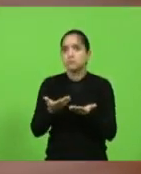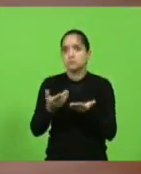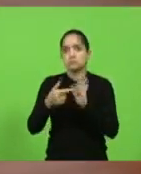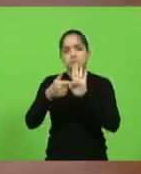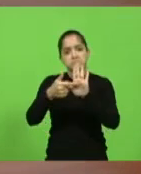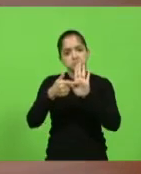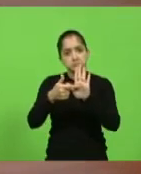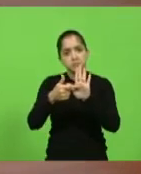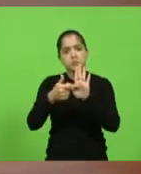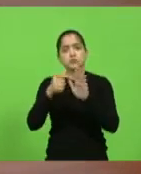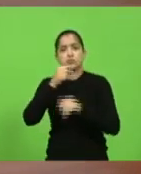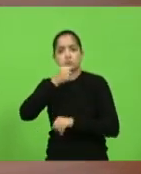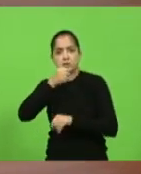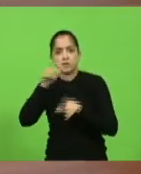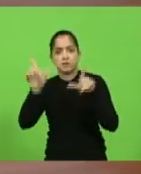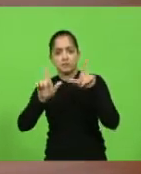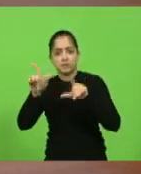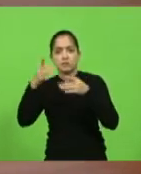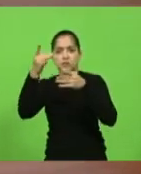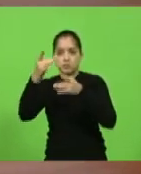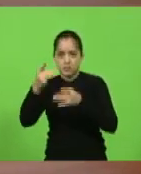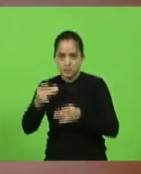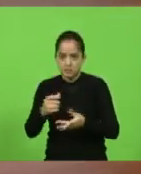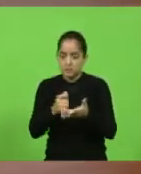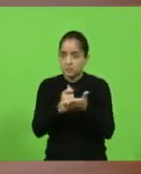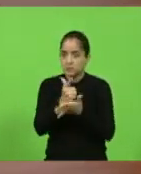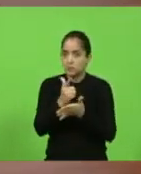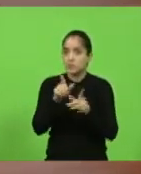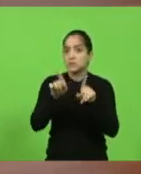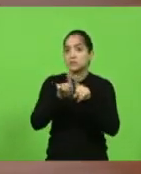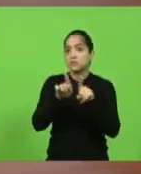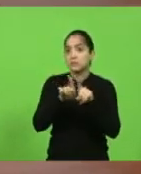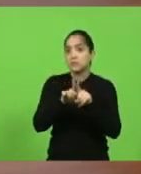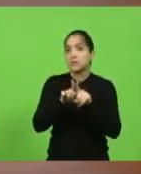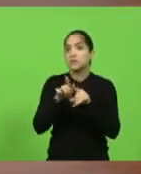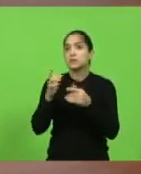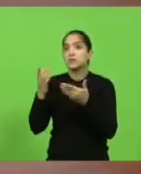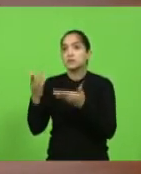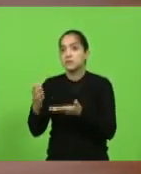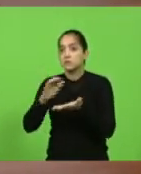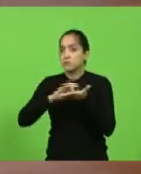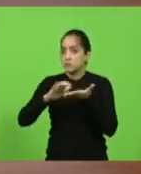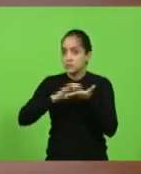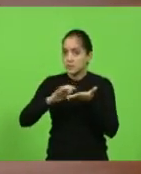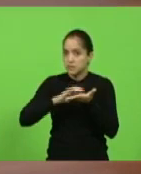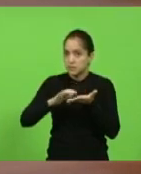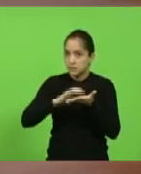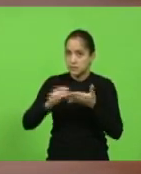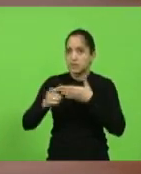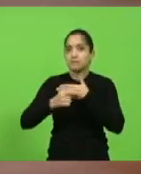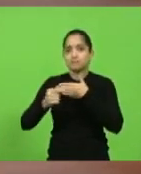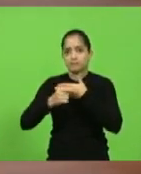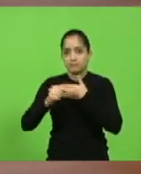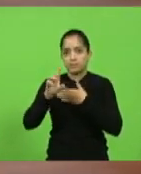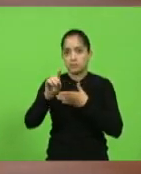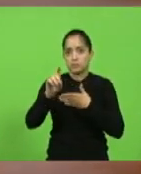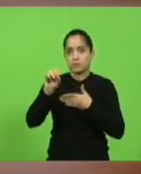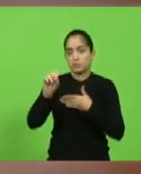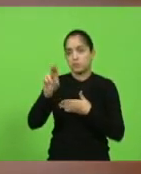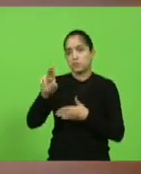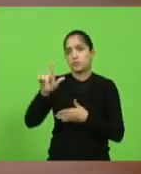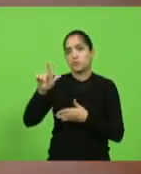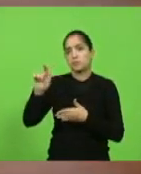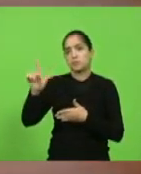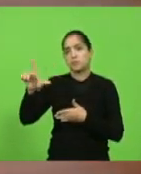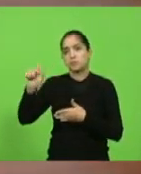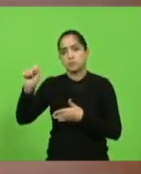públicas e entrevistas sobre os detalhes da compra. Teve também o envolvimento do secretário de Estado da Casa Civil, senhor Douglas Borba, que